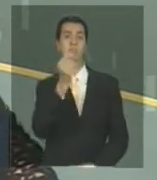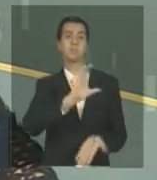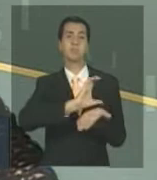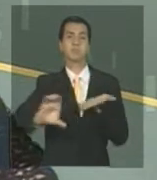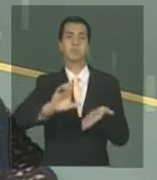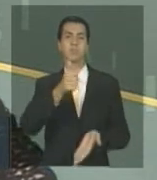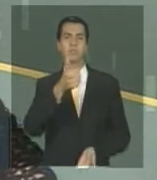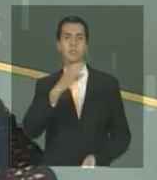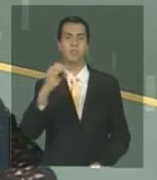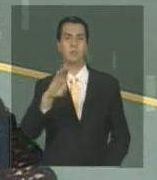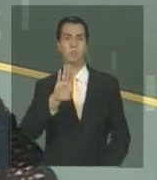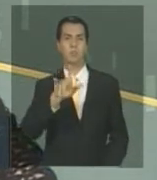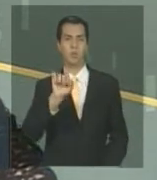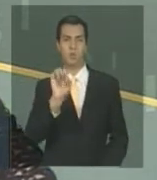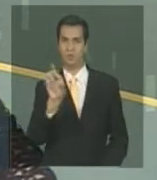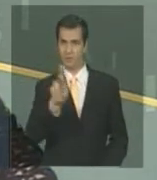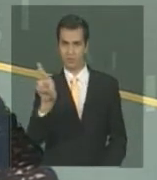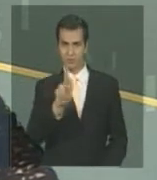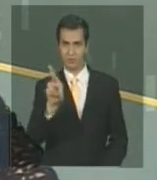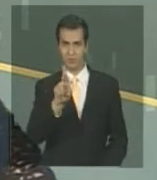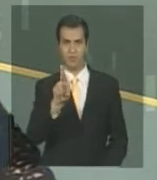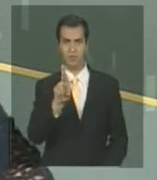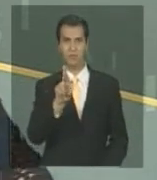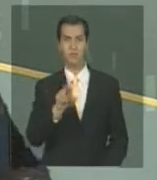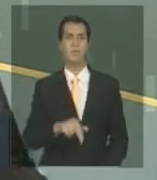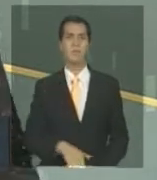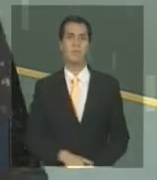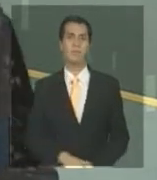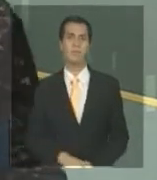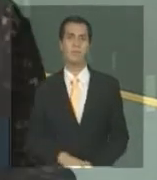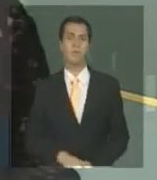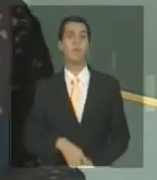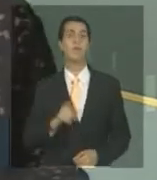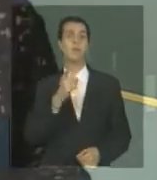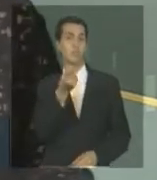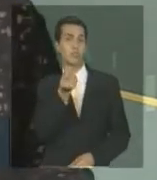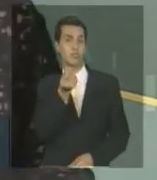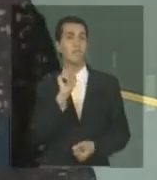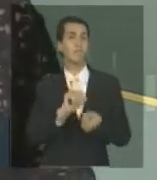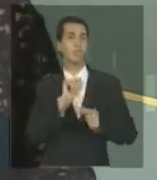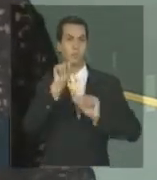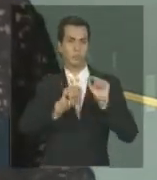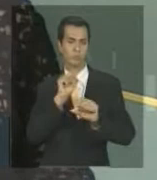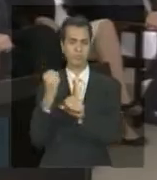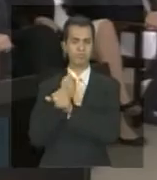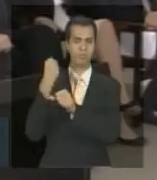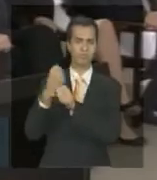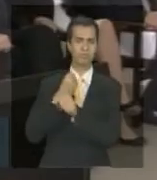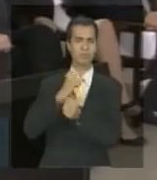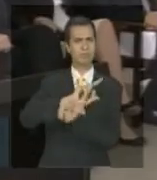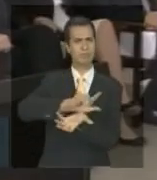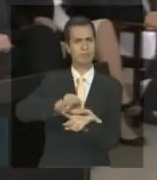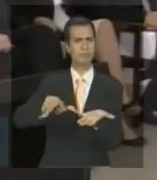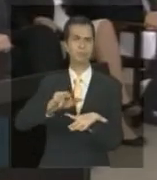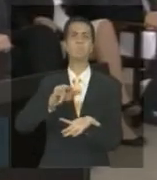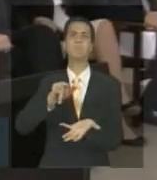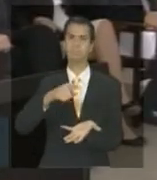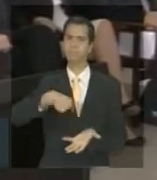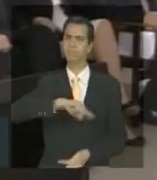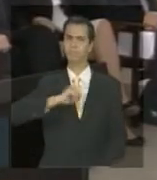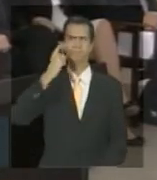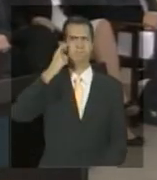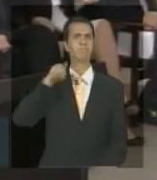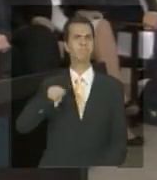de reais de investimento nessas áreas, para realizar obras que nós consideramos